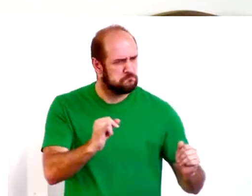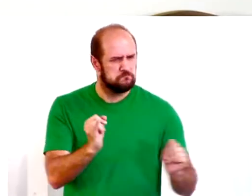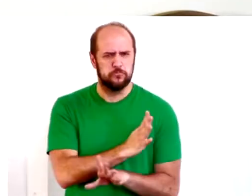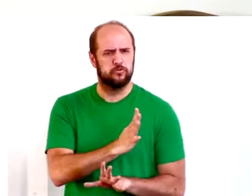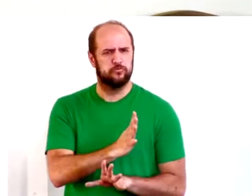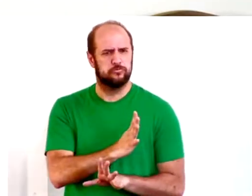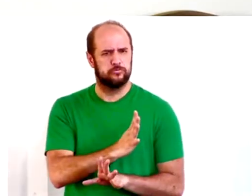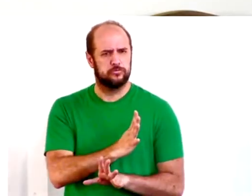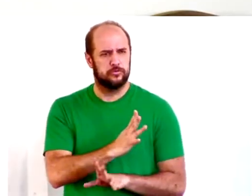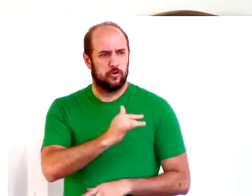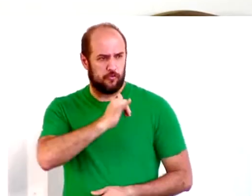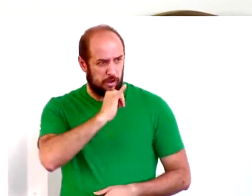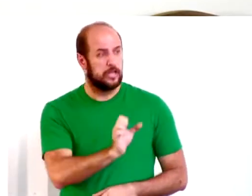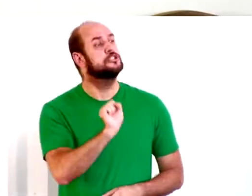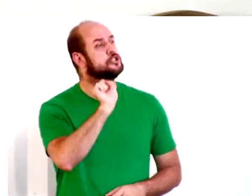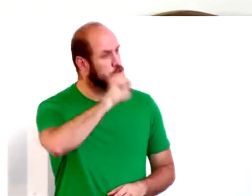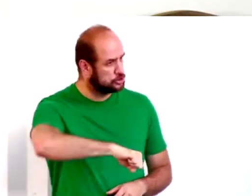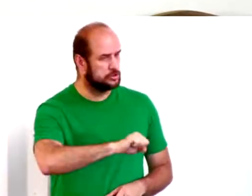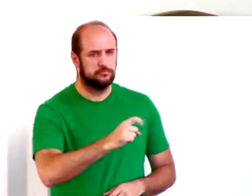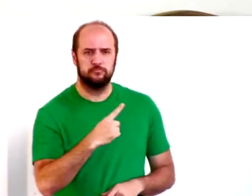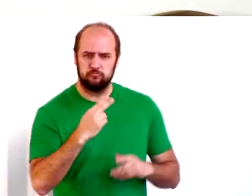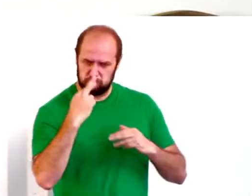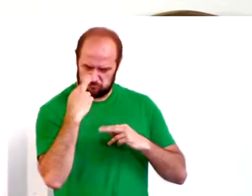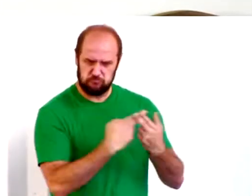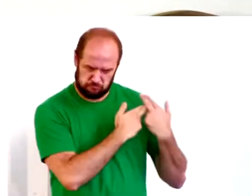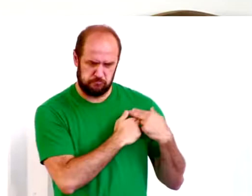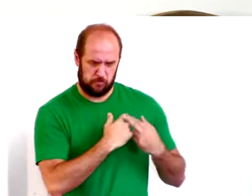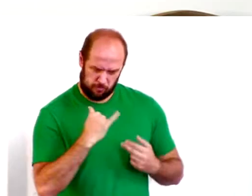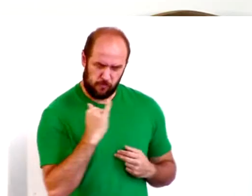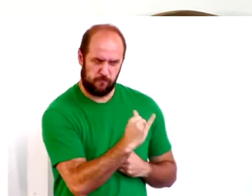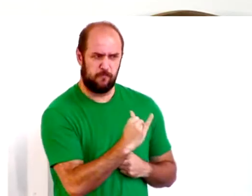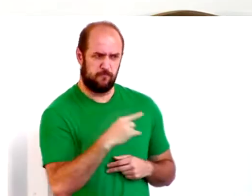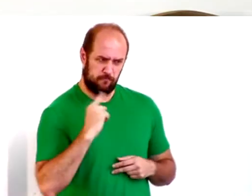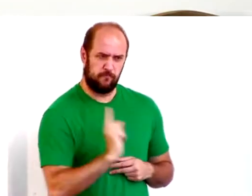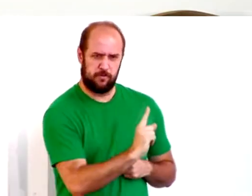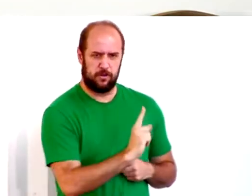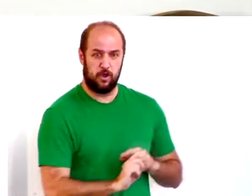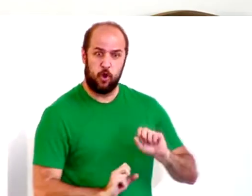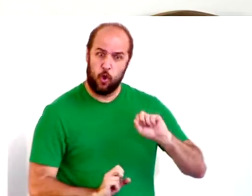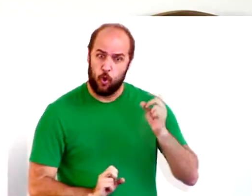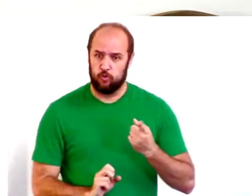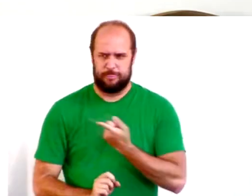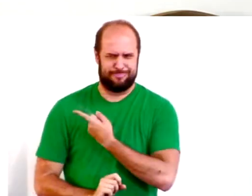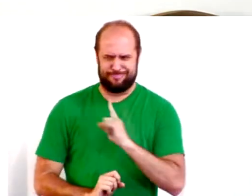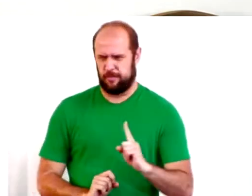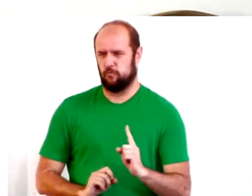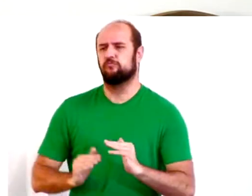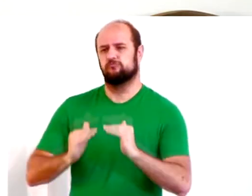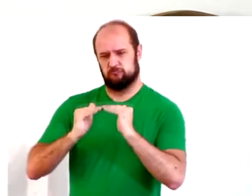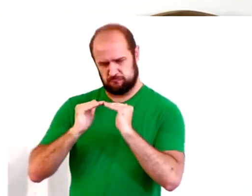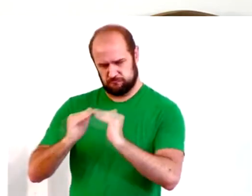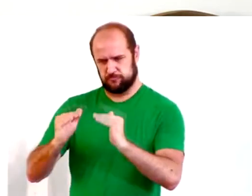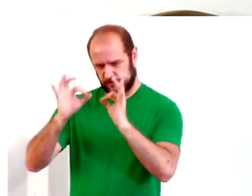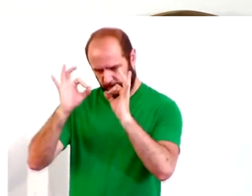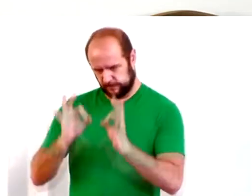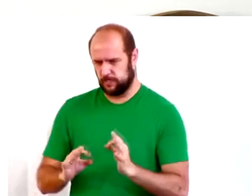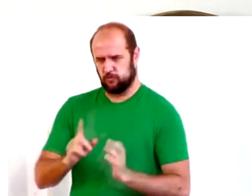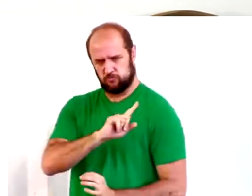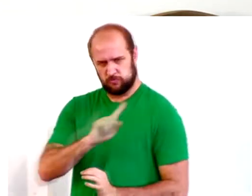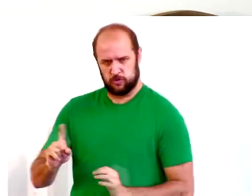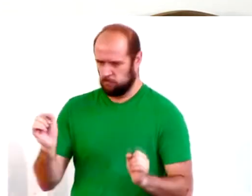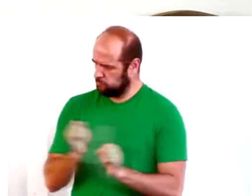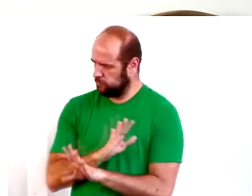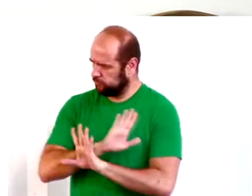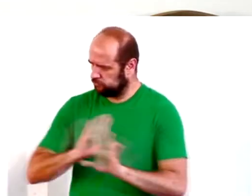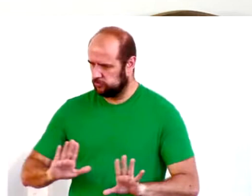sim, comprometa-se com aquilo. E se você falar não, seja fiel a por que você disse não. Bom, por que eu estou trazendo